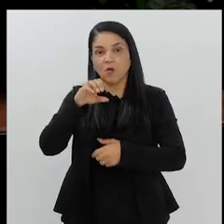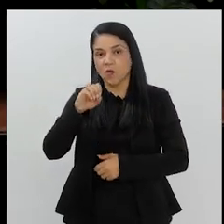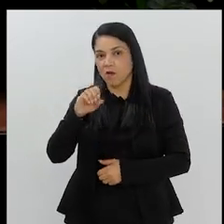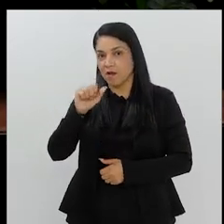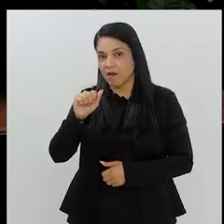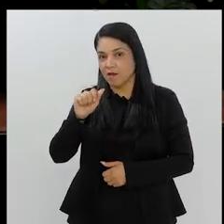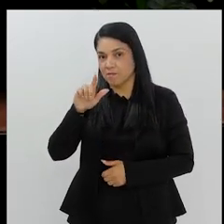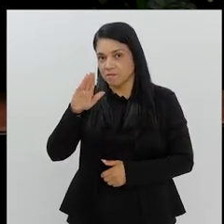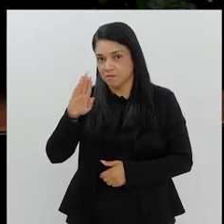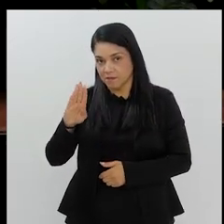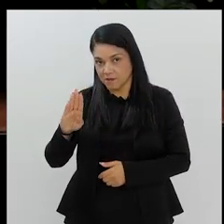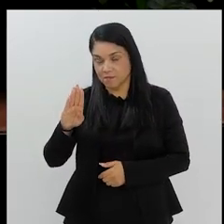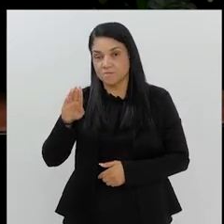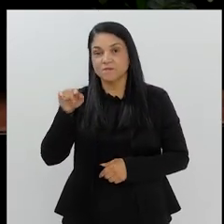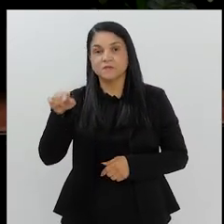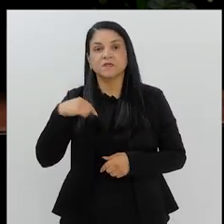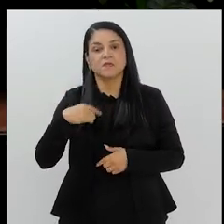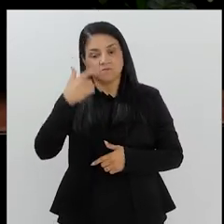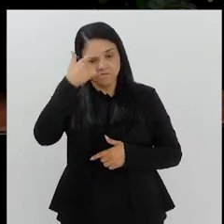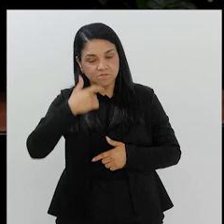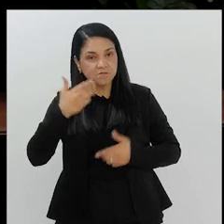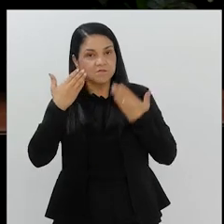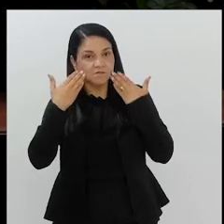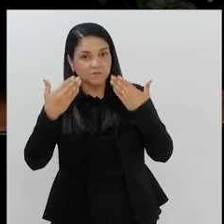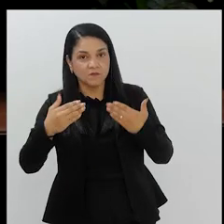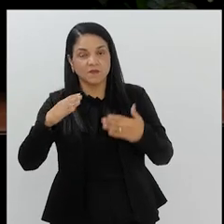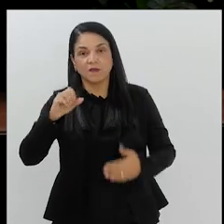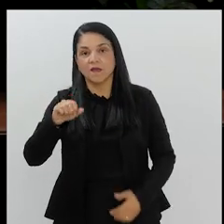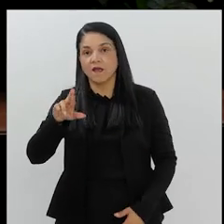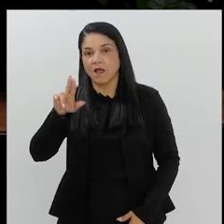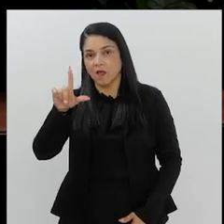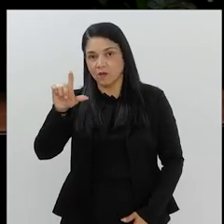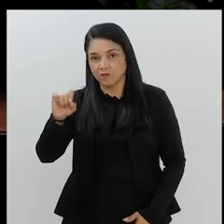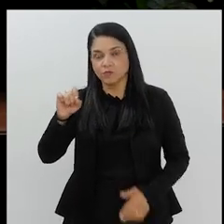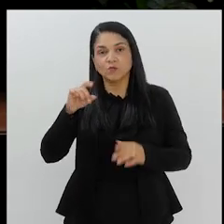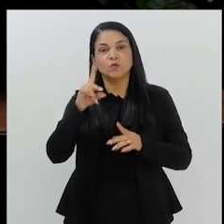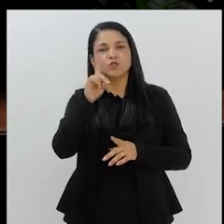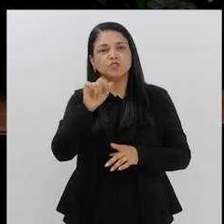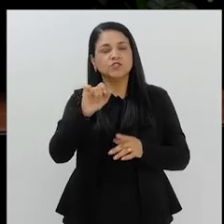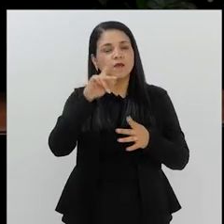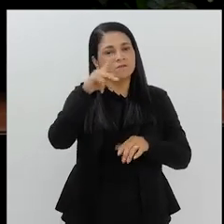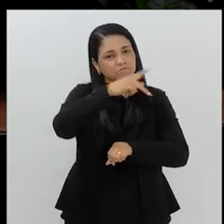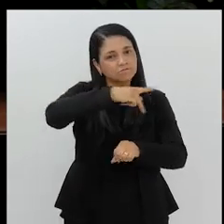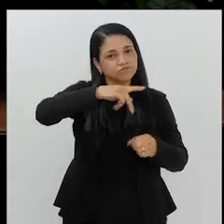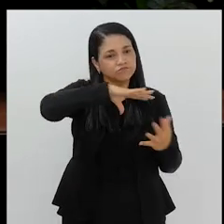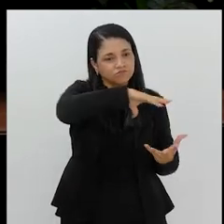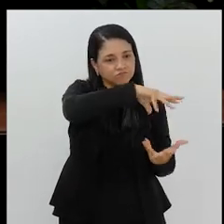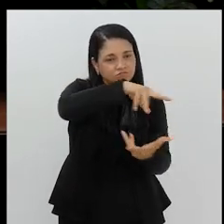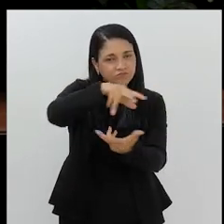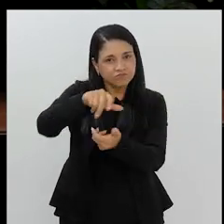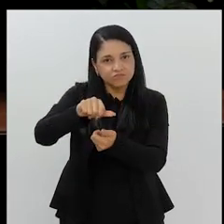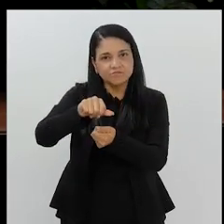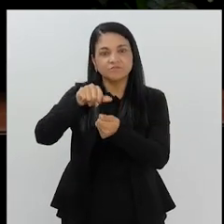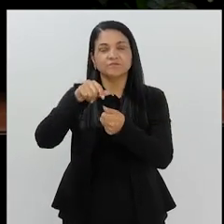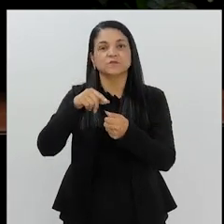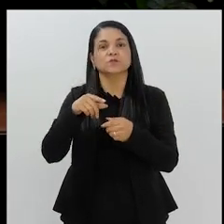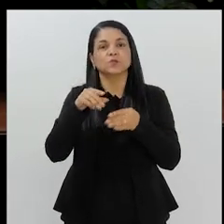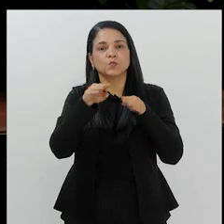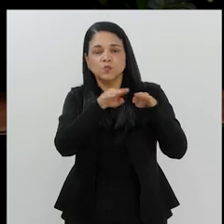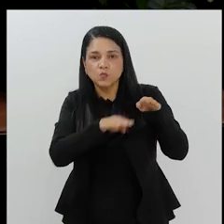OAB apresentado por mim Carlos Nicodemos traz o tema do dia internacional da Equidade